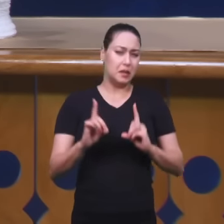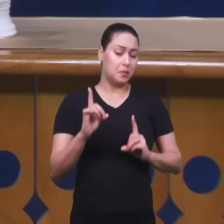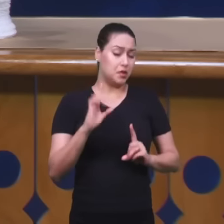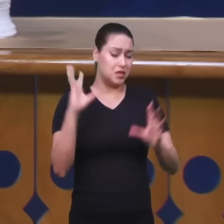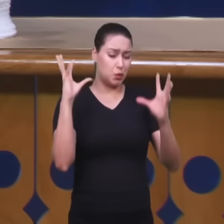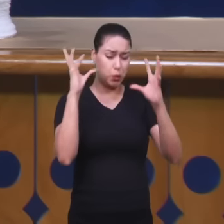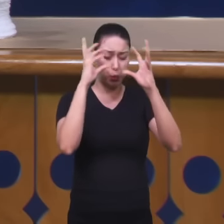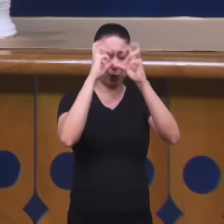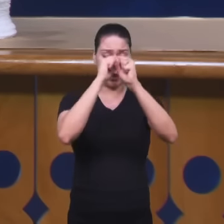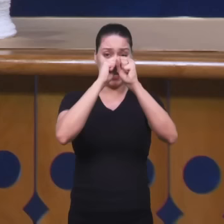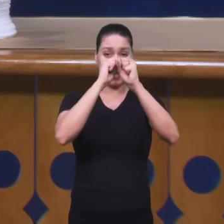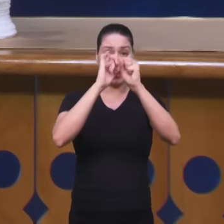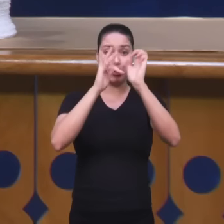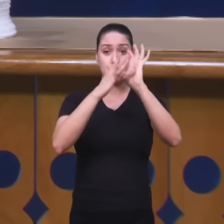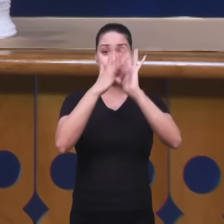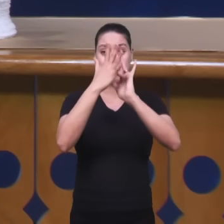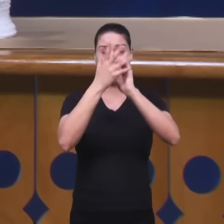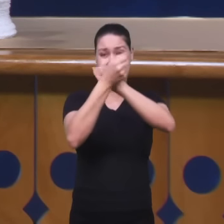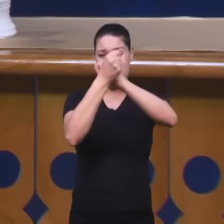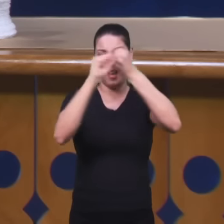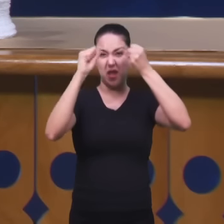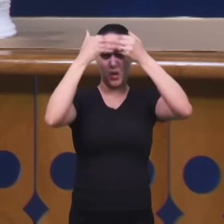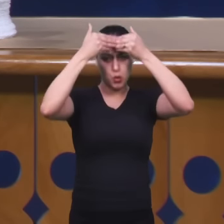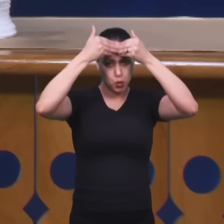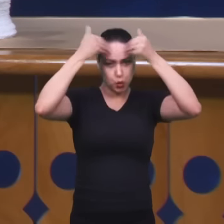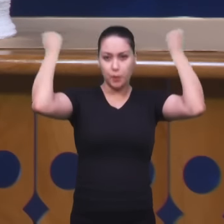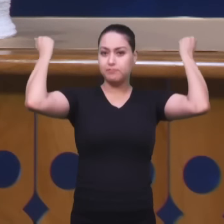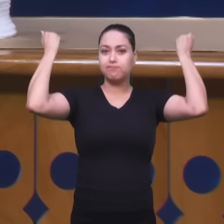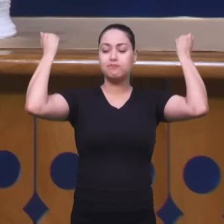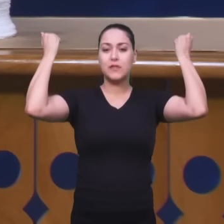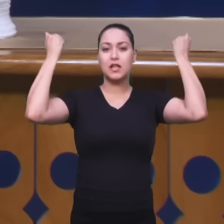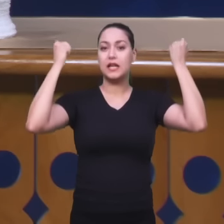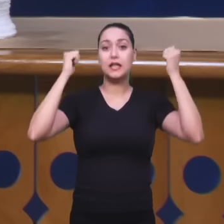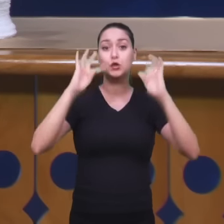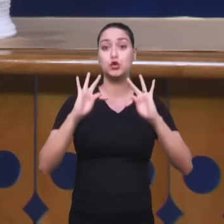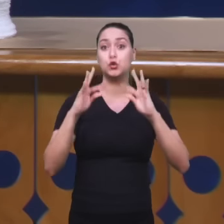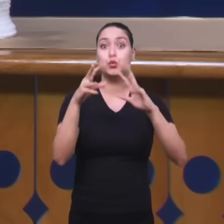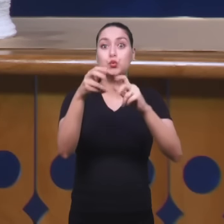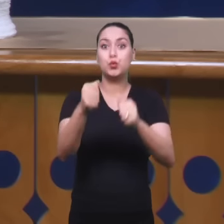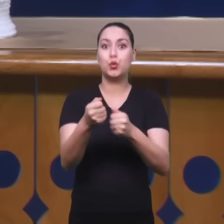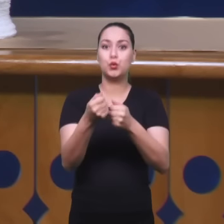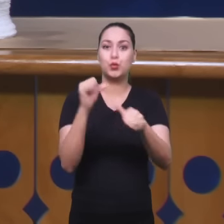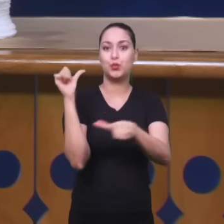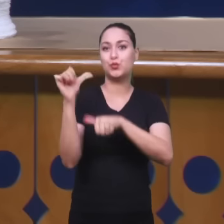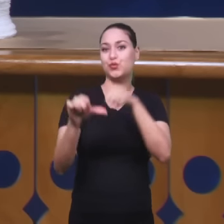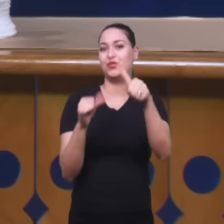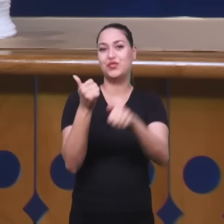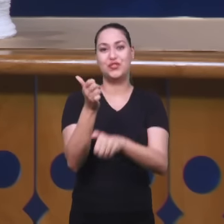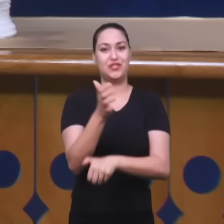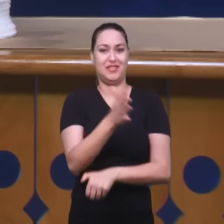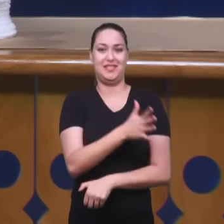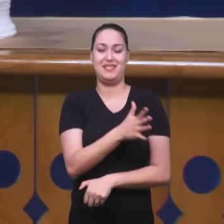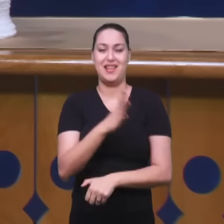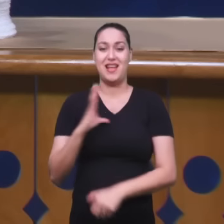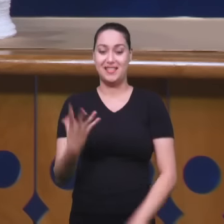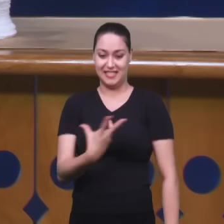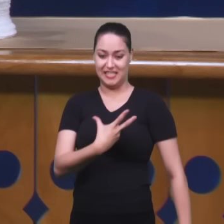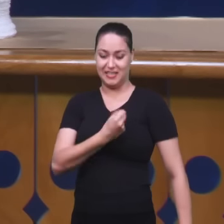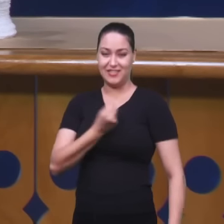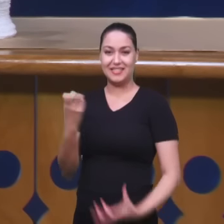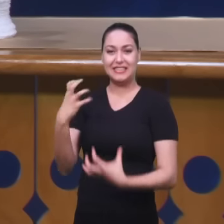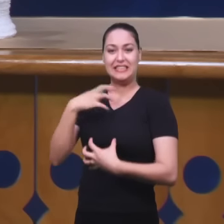Porque quando Jesus nos liberta Quando ele tira Nossa alma Da prisão A luz Da salvação Brilha Na nossa vida